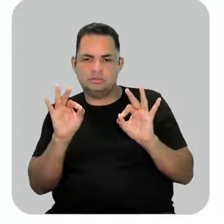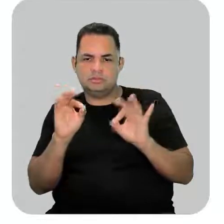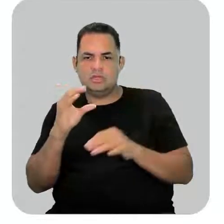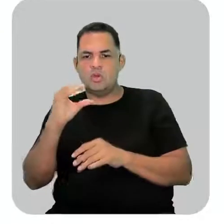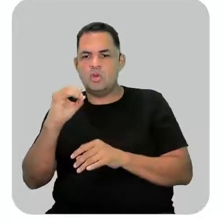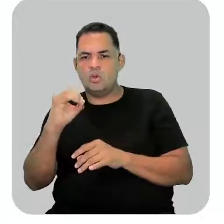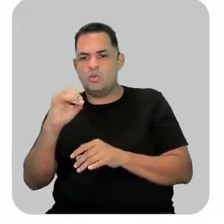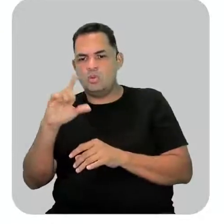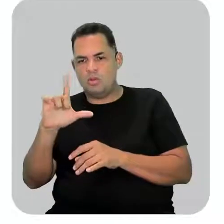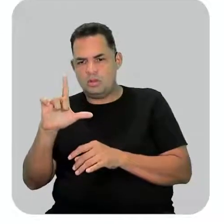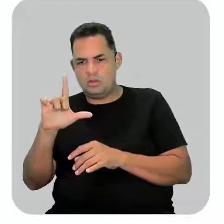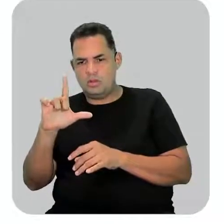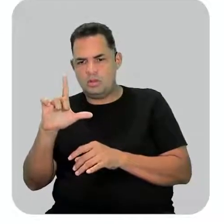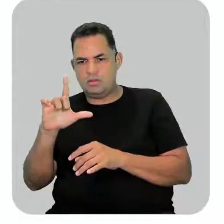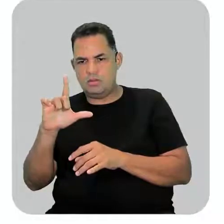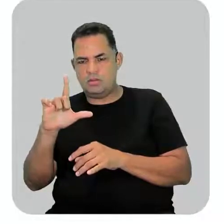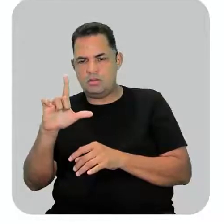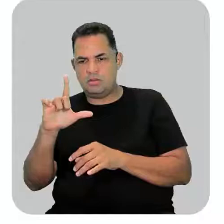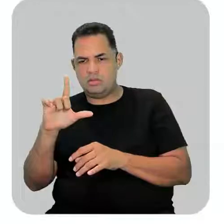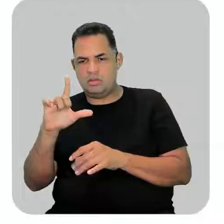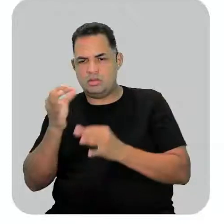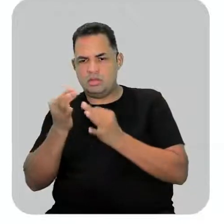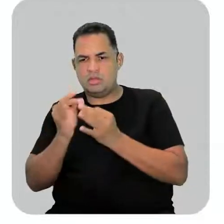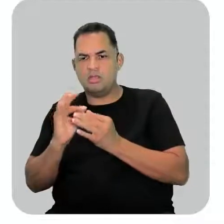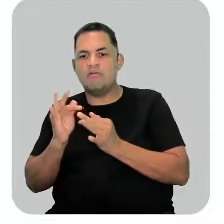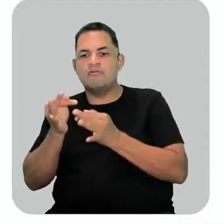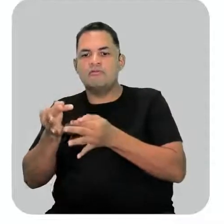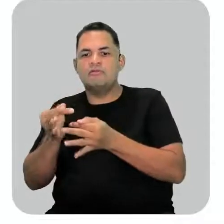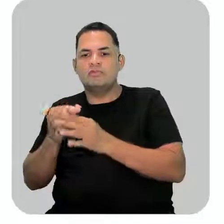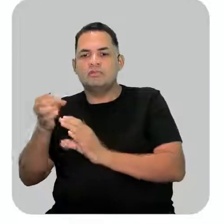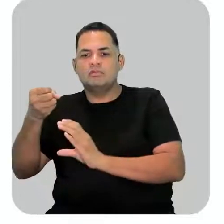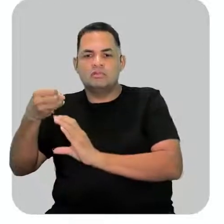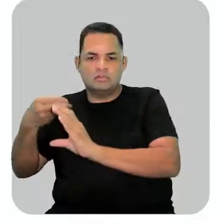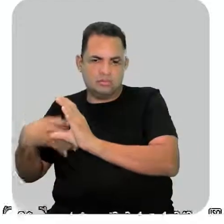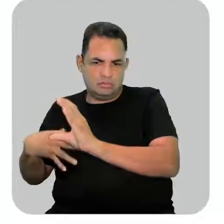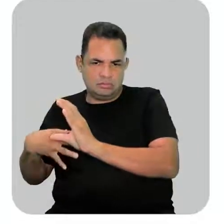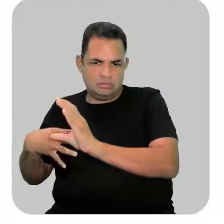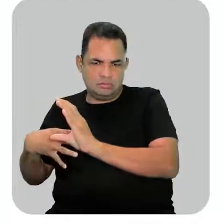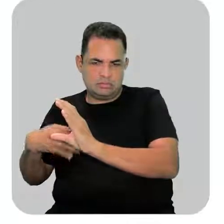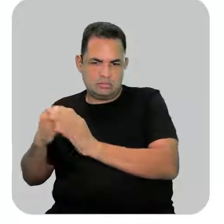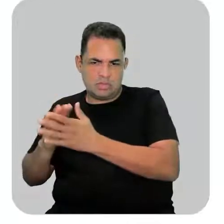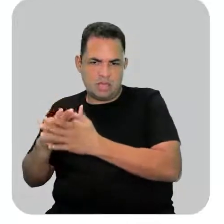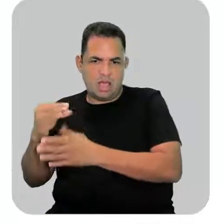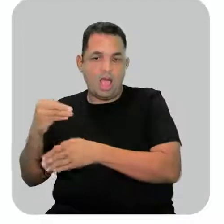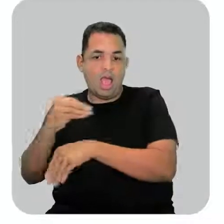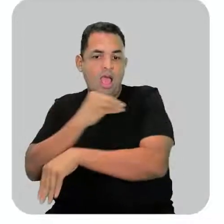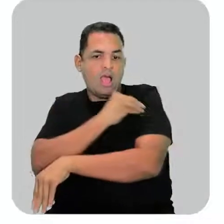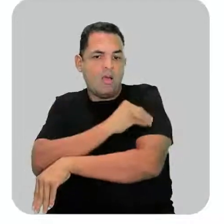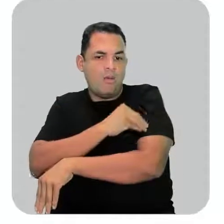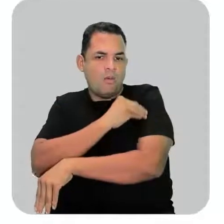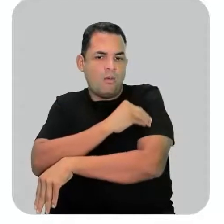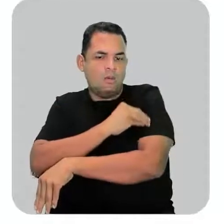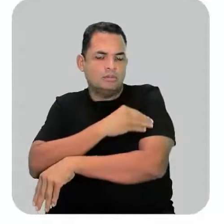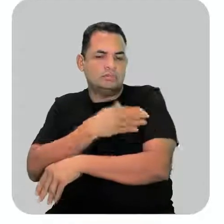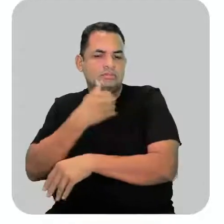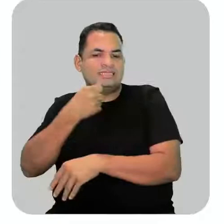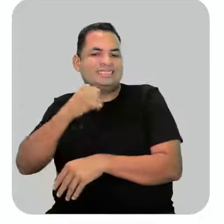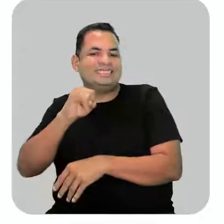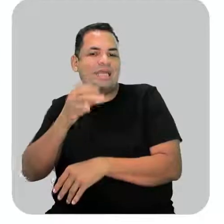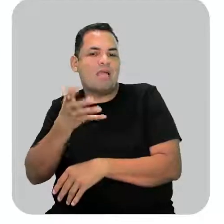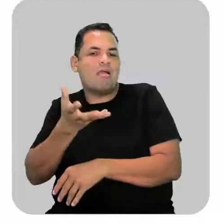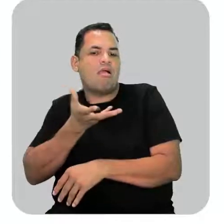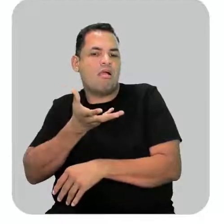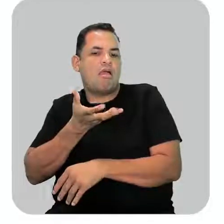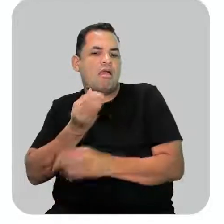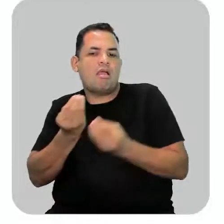E esse ol do final é a terminação característica da função álcool. Então, se eu quiser saber como que